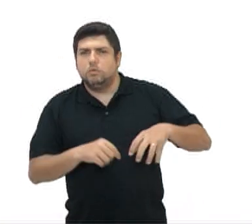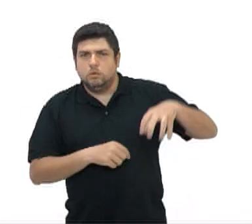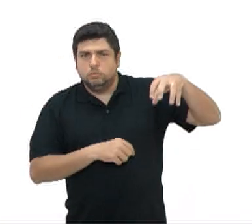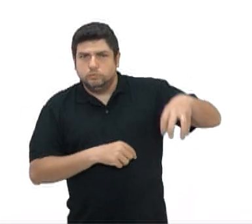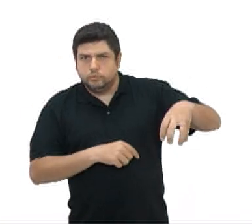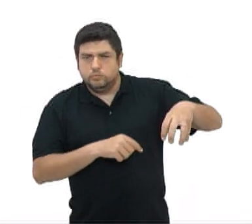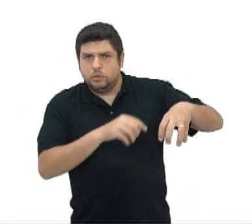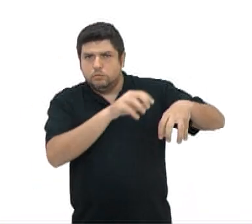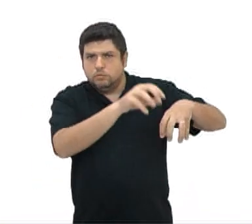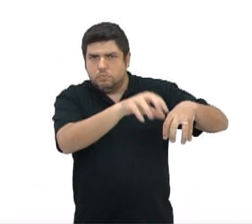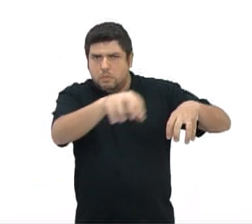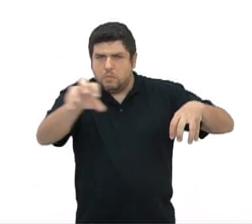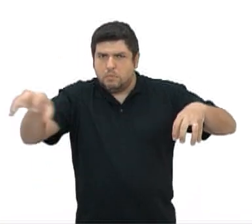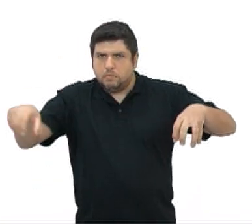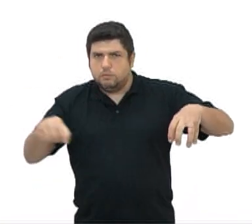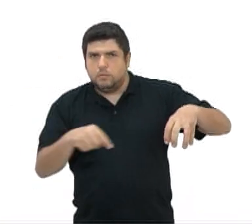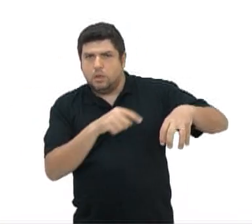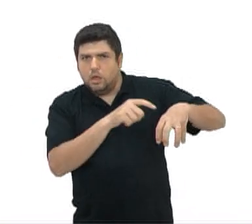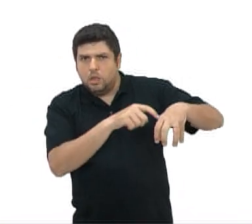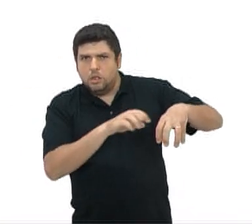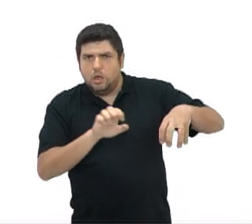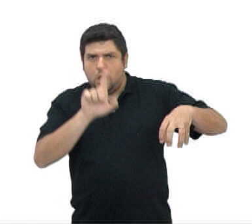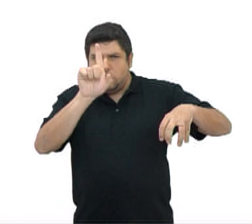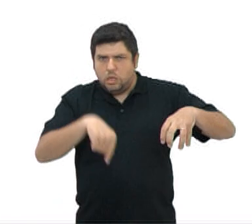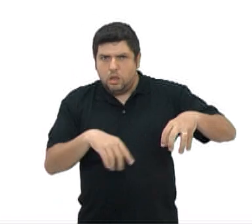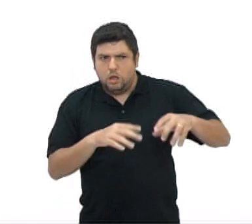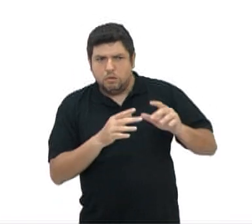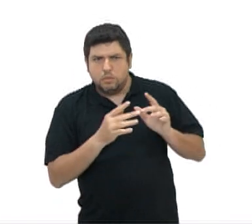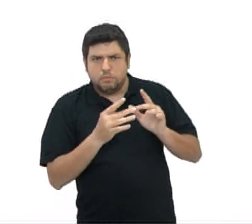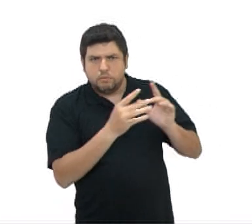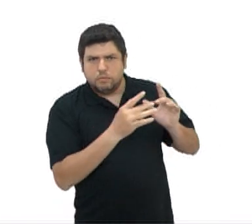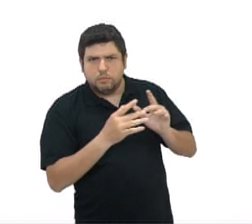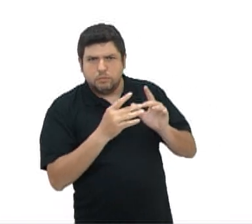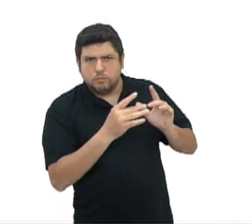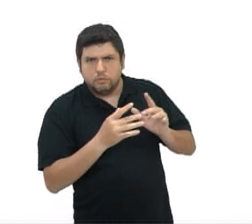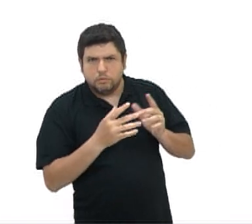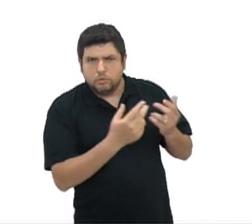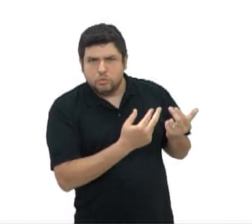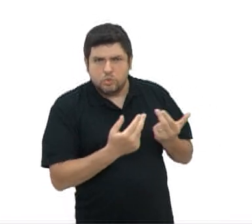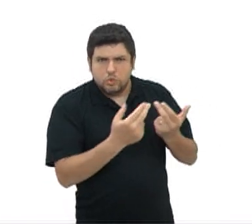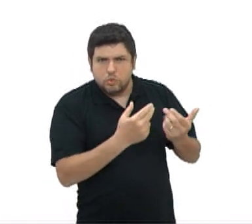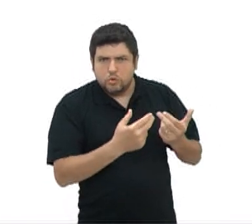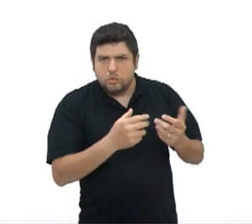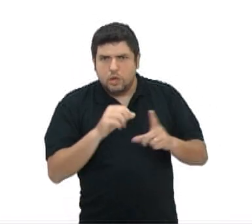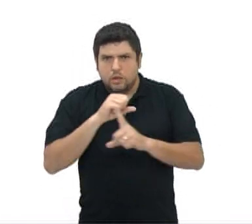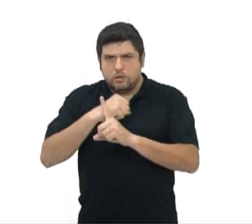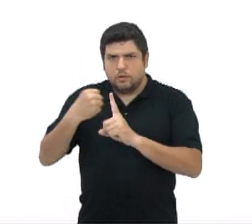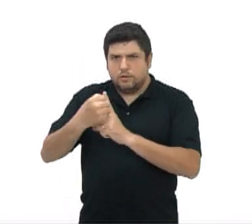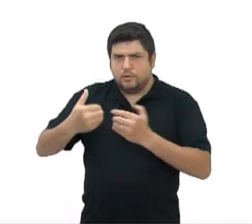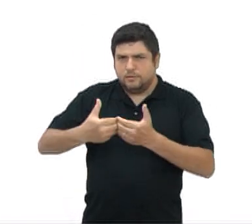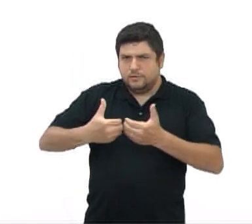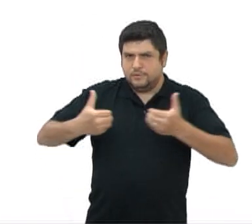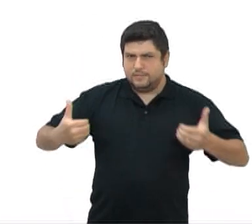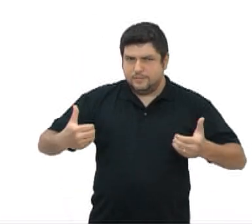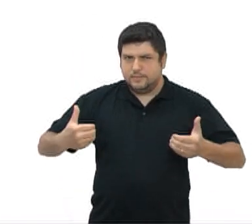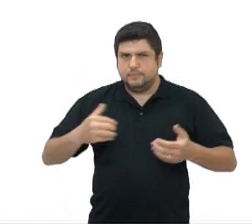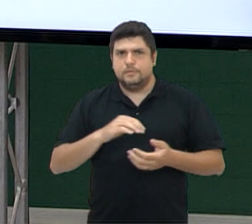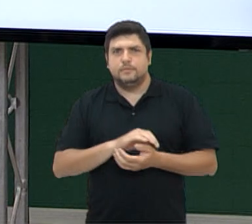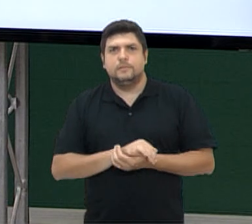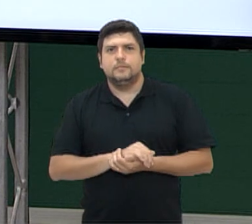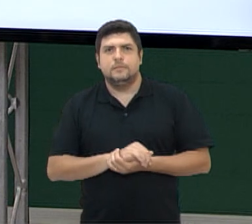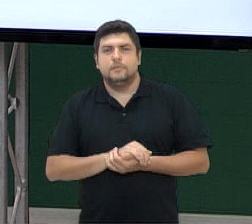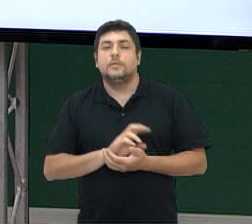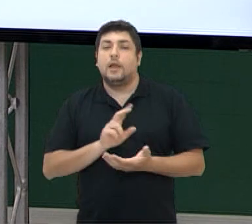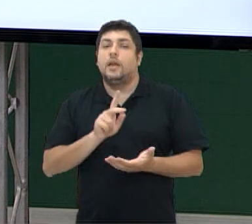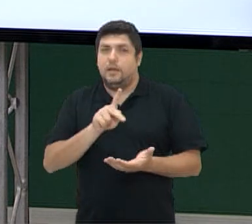de indivíduos estão em situação semelhante, separados da sociedade? Essa está fácil, hein? Essa é a grande característica